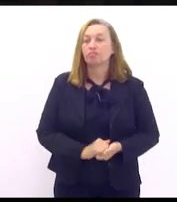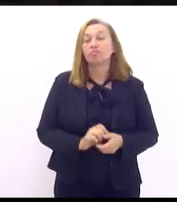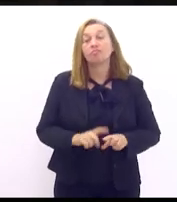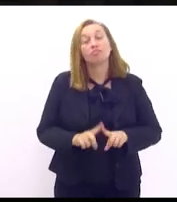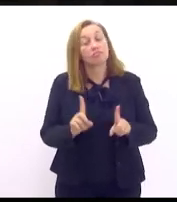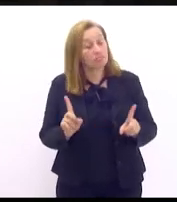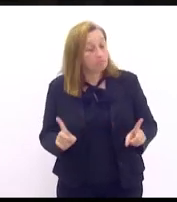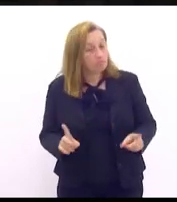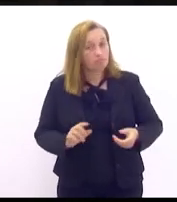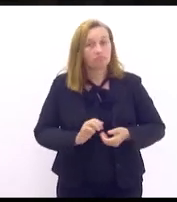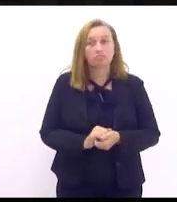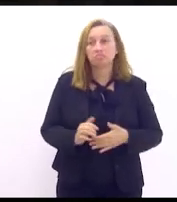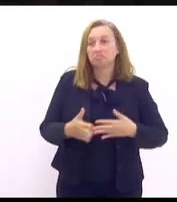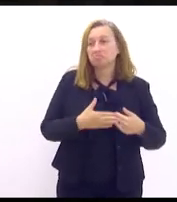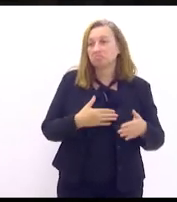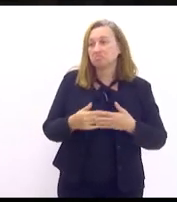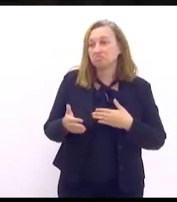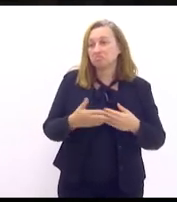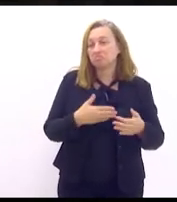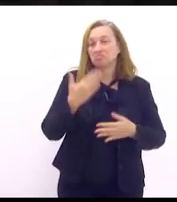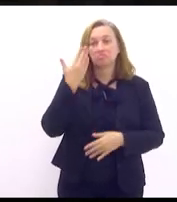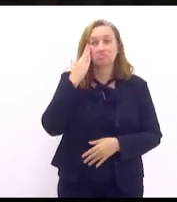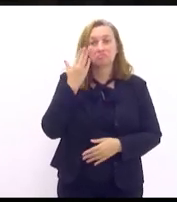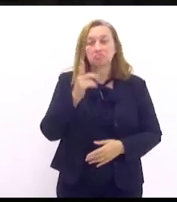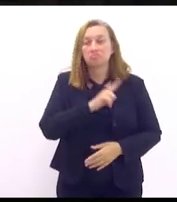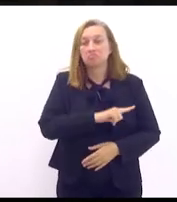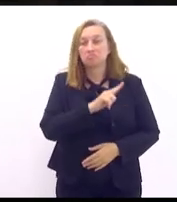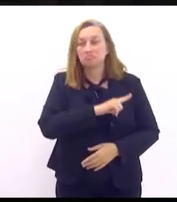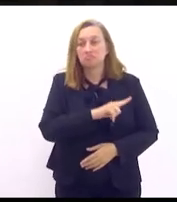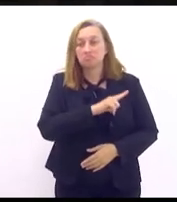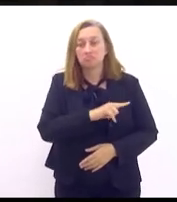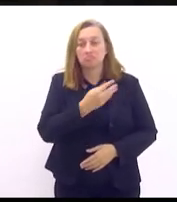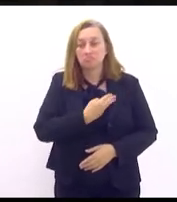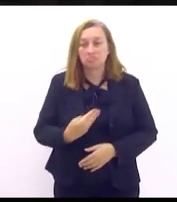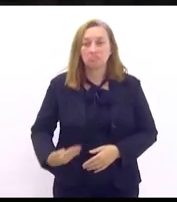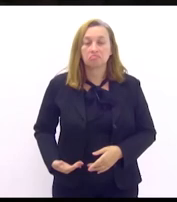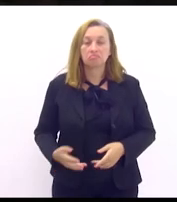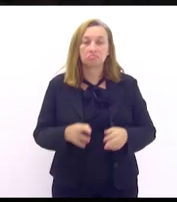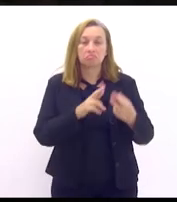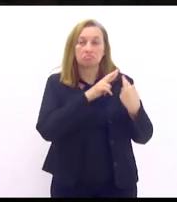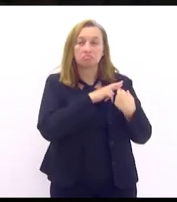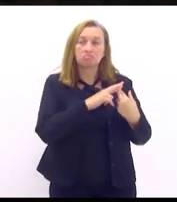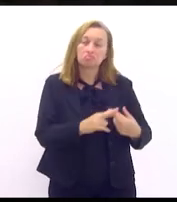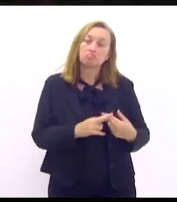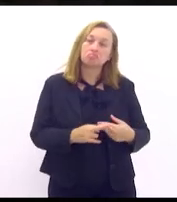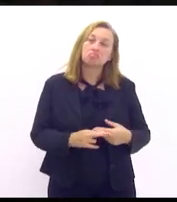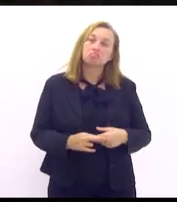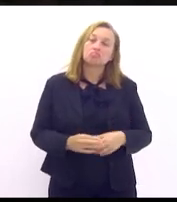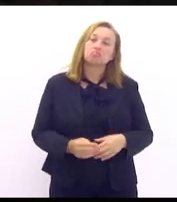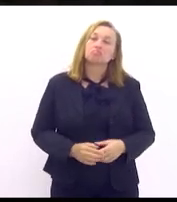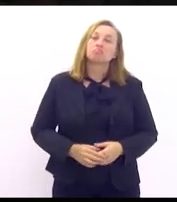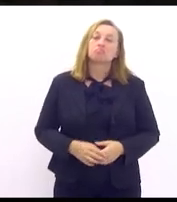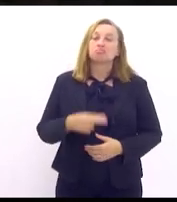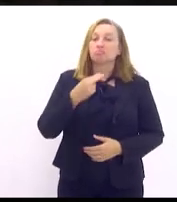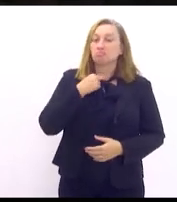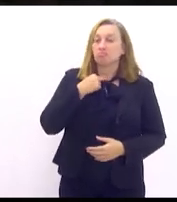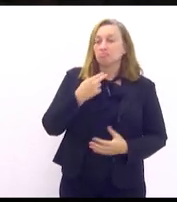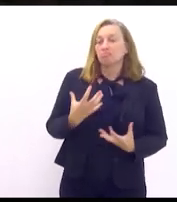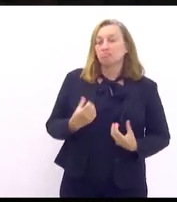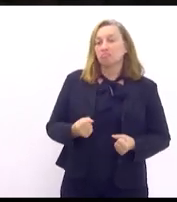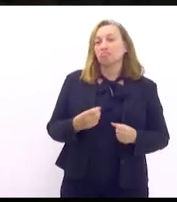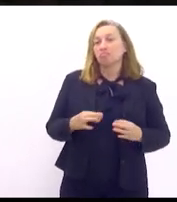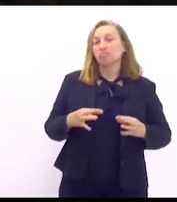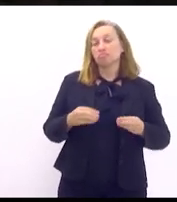mas qualquer um que tem o mínimo de entendimento da gestão pública e responsabilidade com a coisa pública não pode concordar com tudo